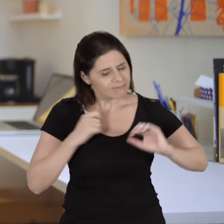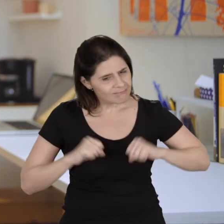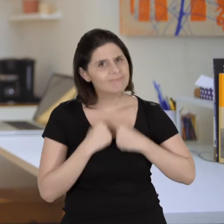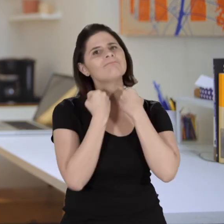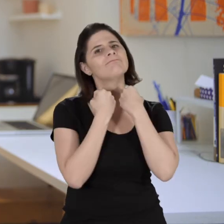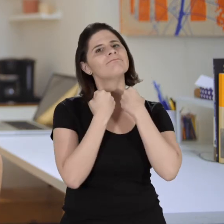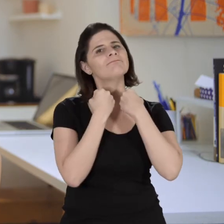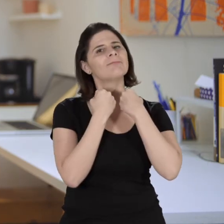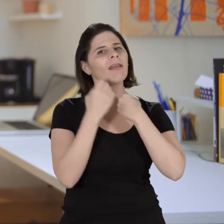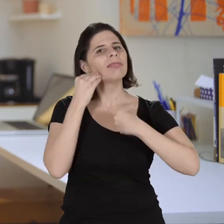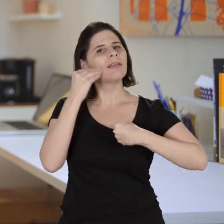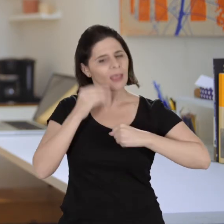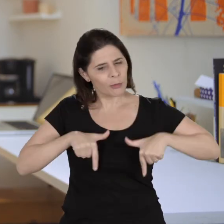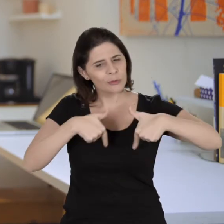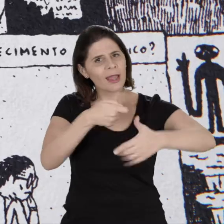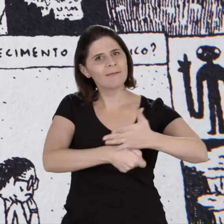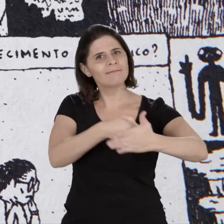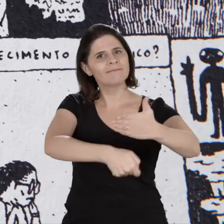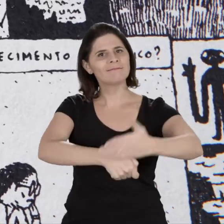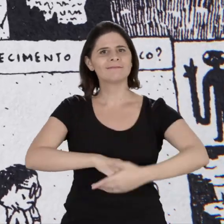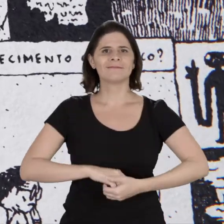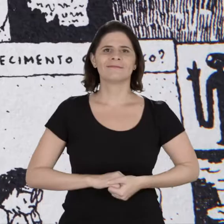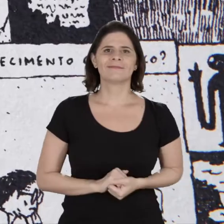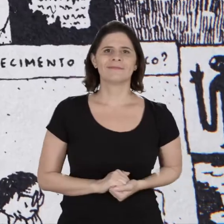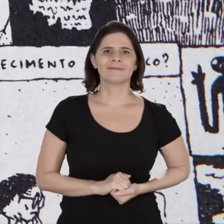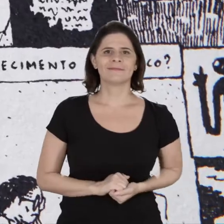e tentamos lutar.